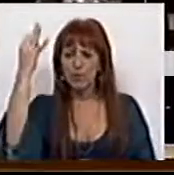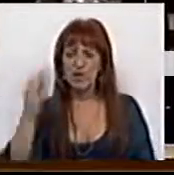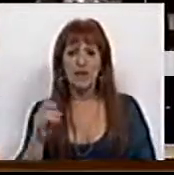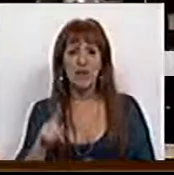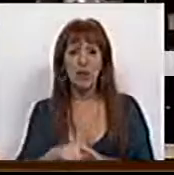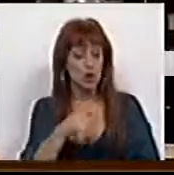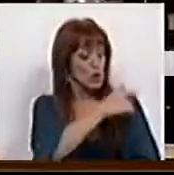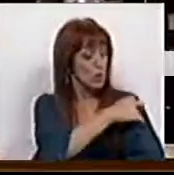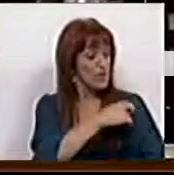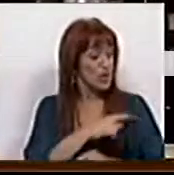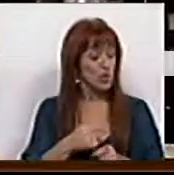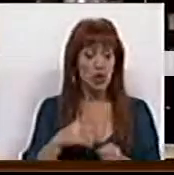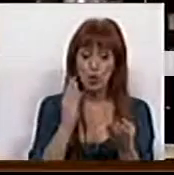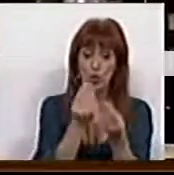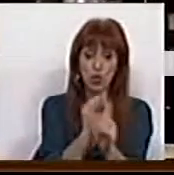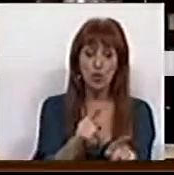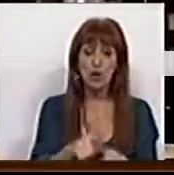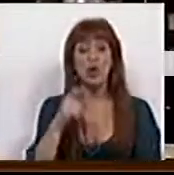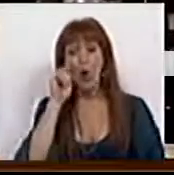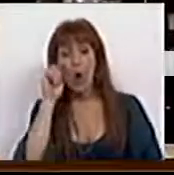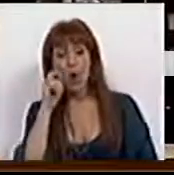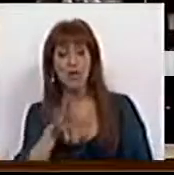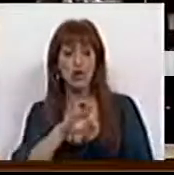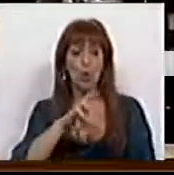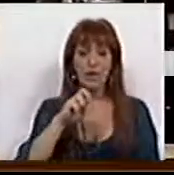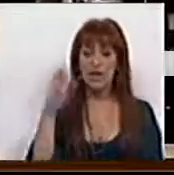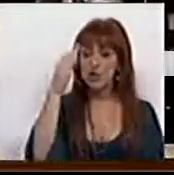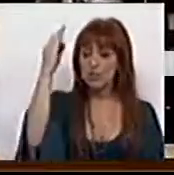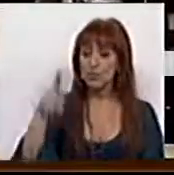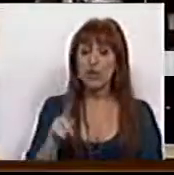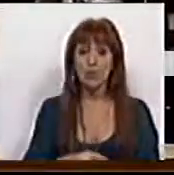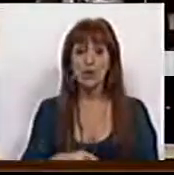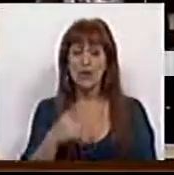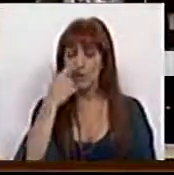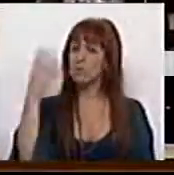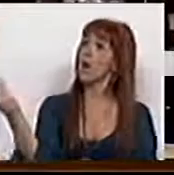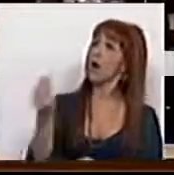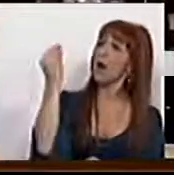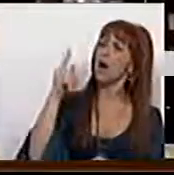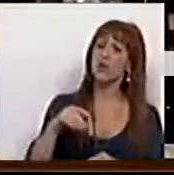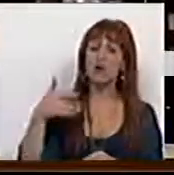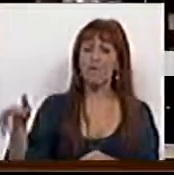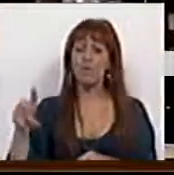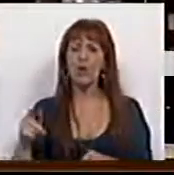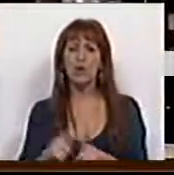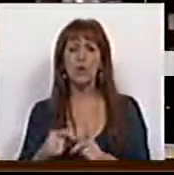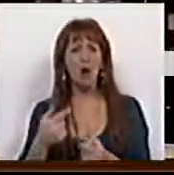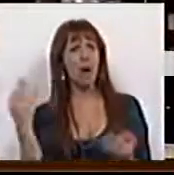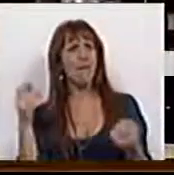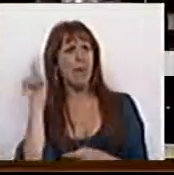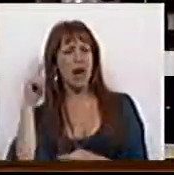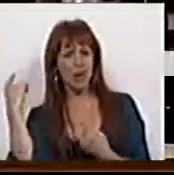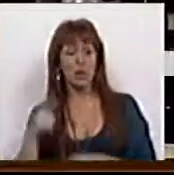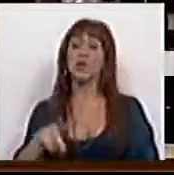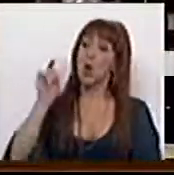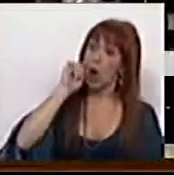82,5% dos representantes dos estudantes são homens. 83% das personalidades exteriores de reconhecido